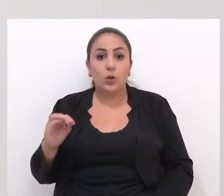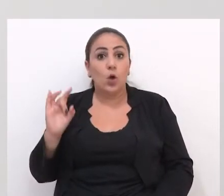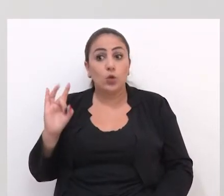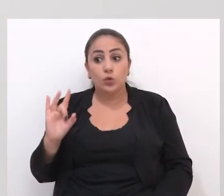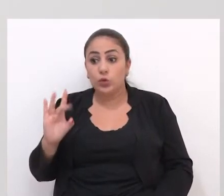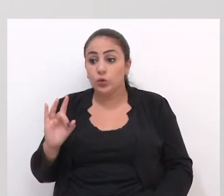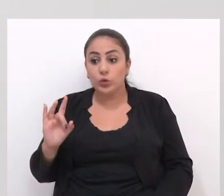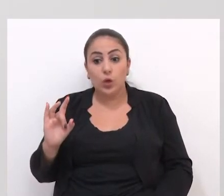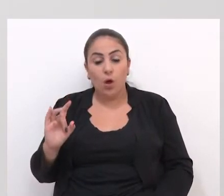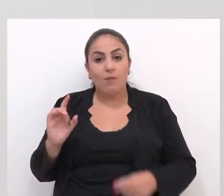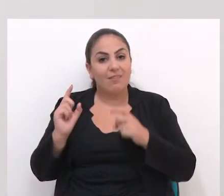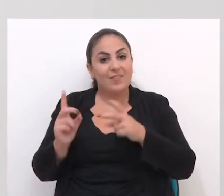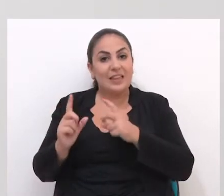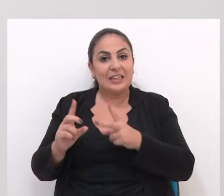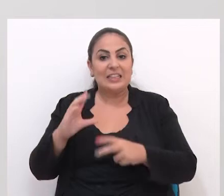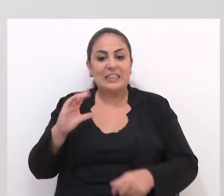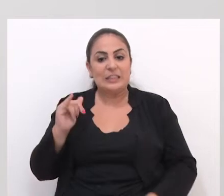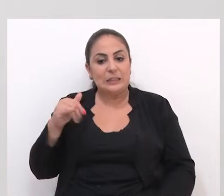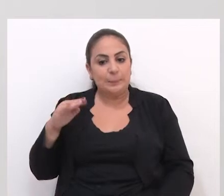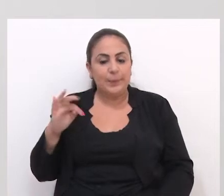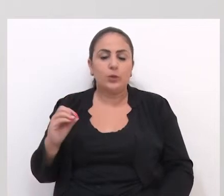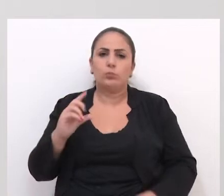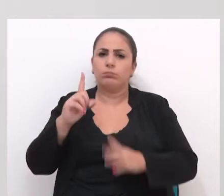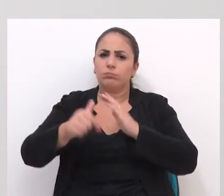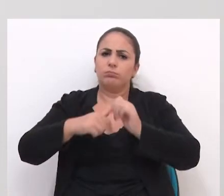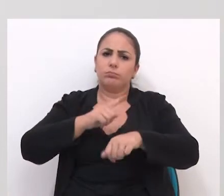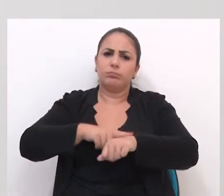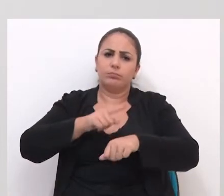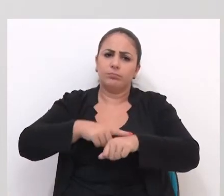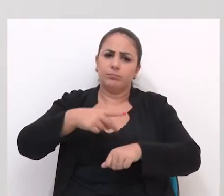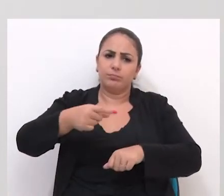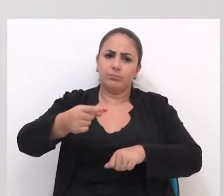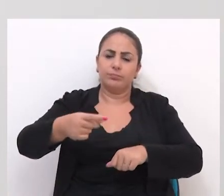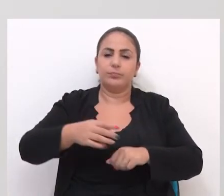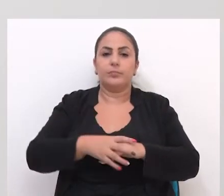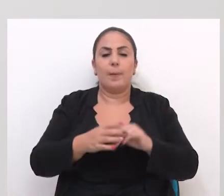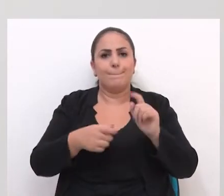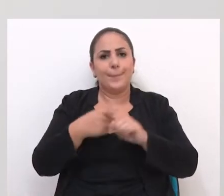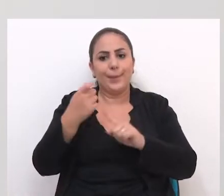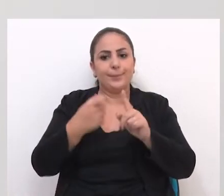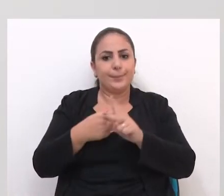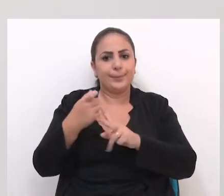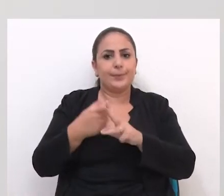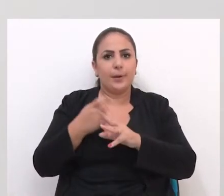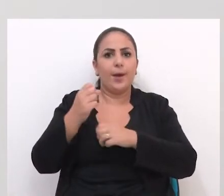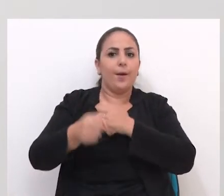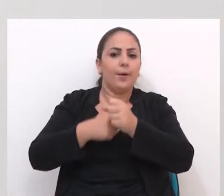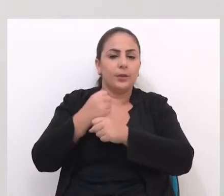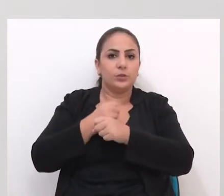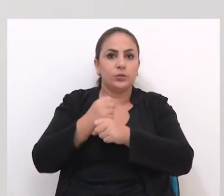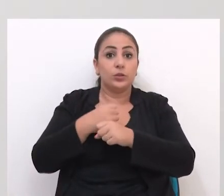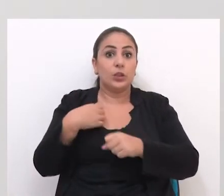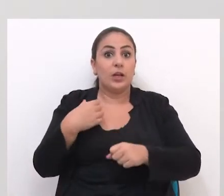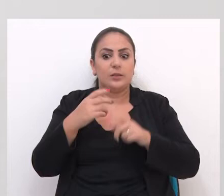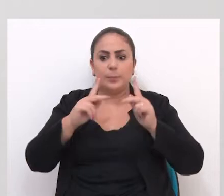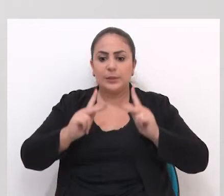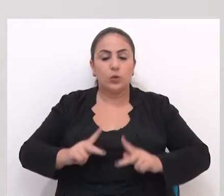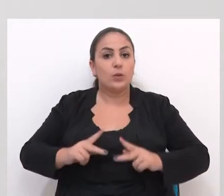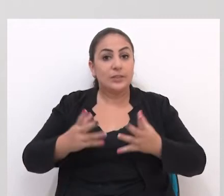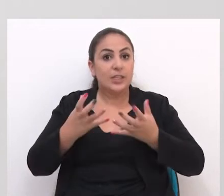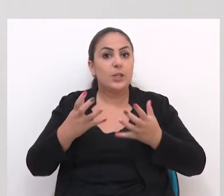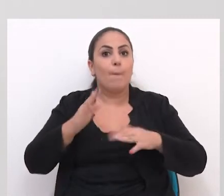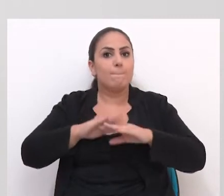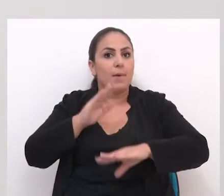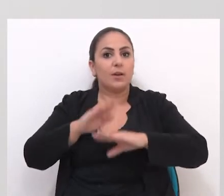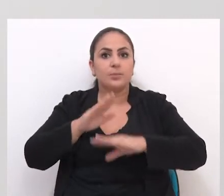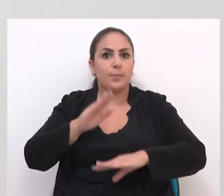mercado apenas com cimento. Com o passar dos tempos, dos meses, dos anos, nossos clientes não estavam